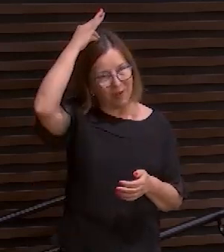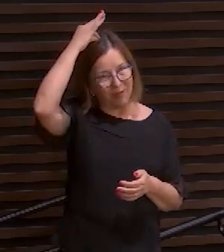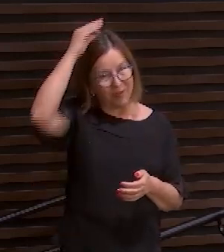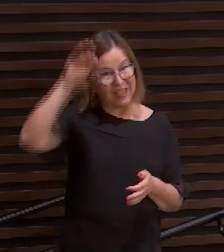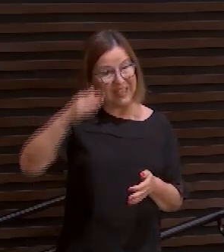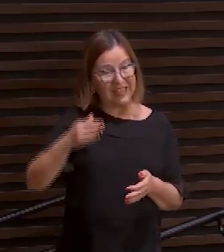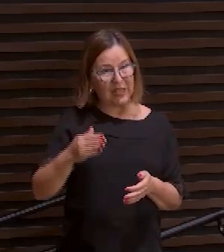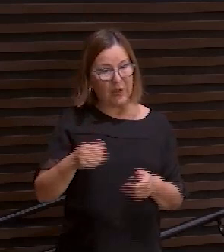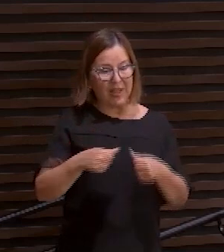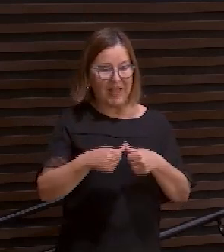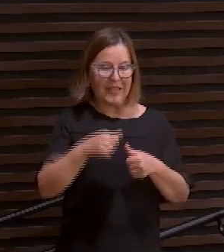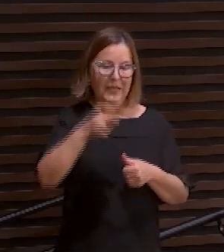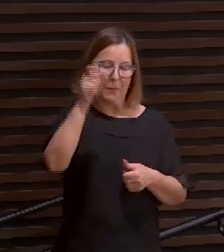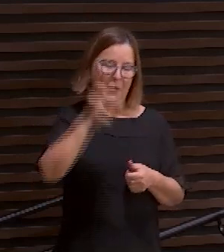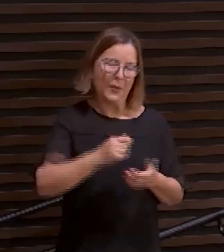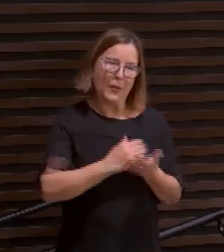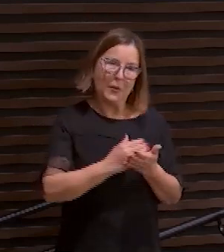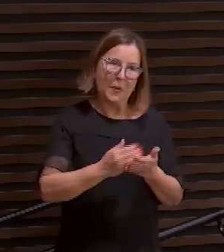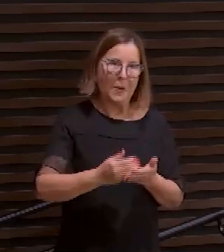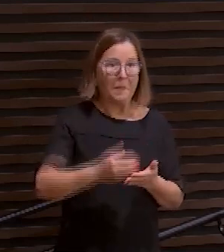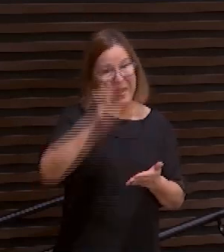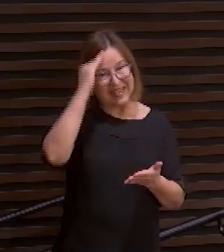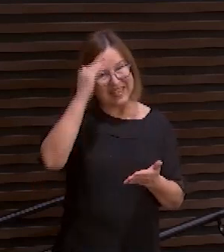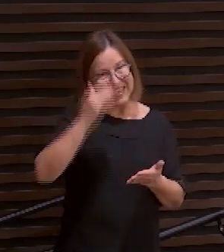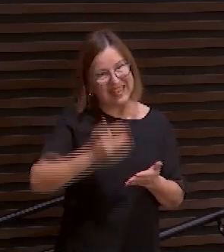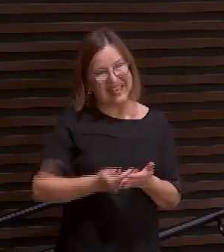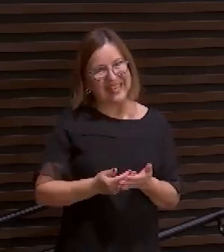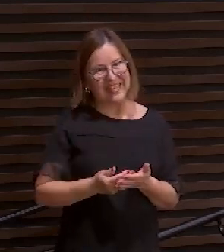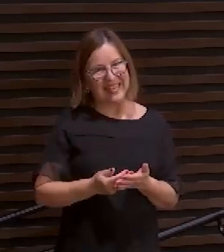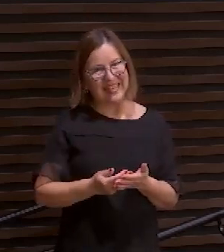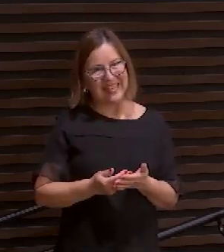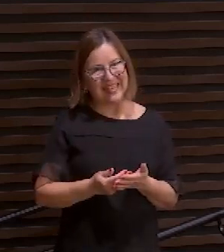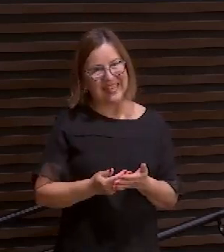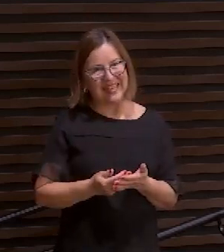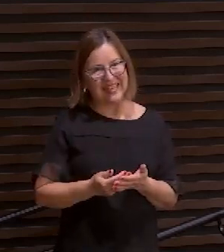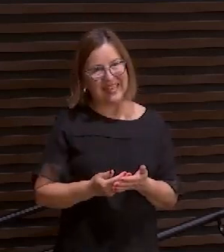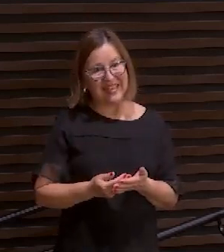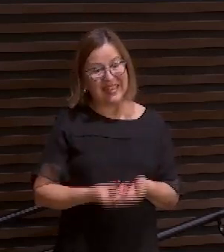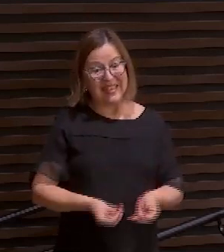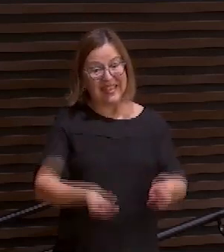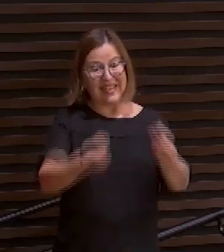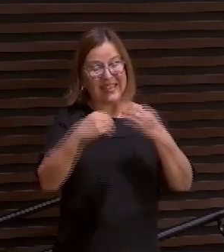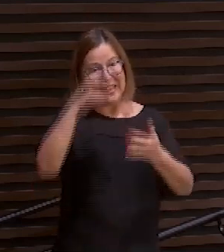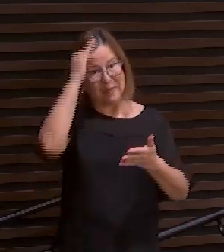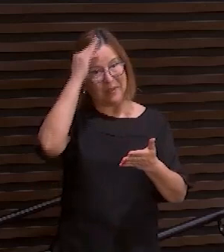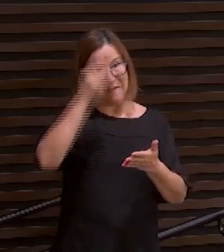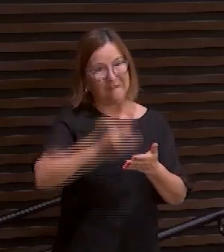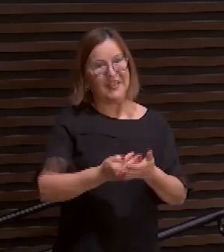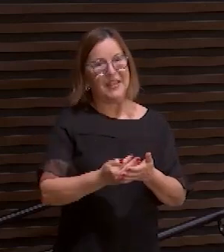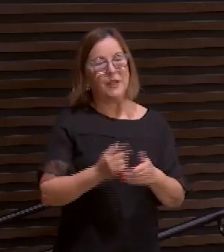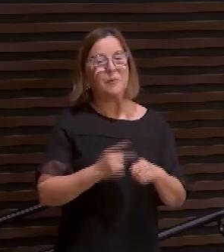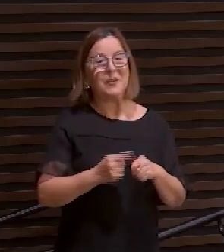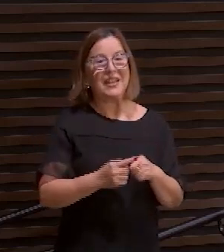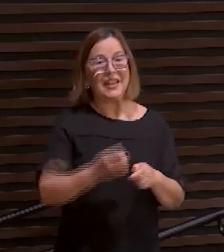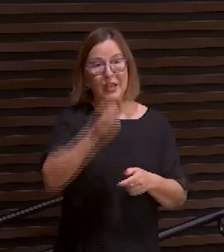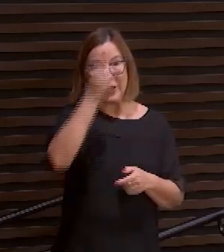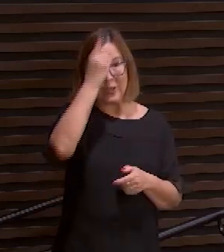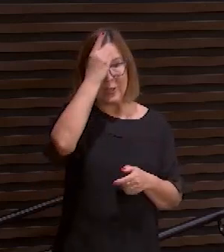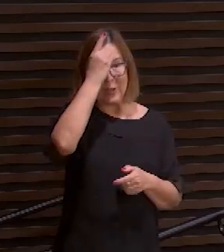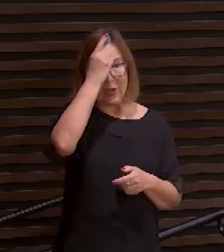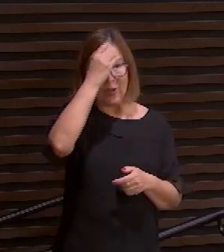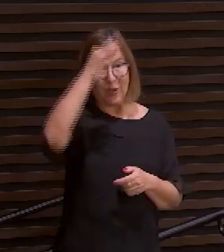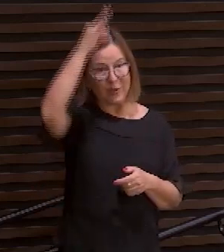da palavra, vem a fé como um dom do Espírito Santo. Eu já contei para